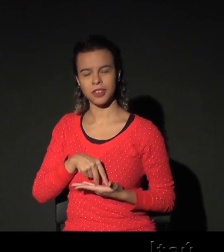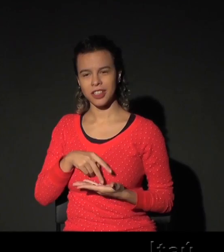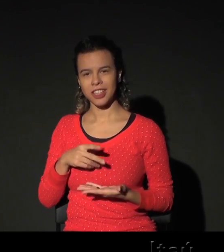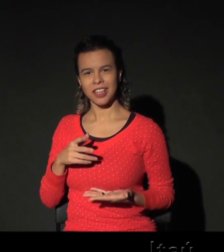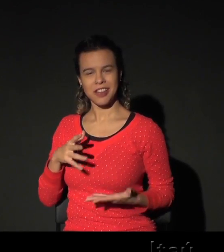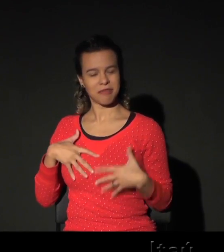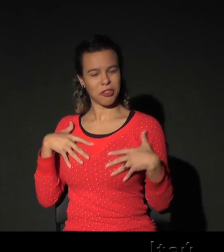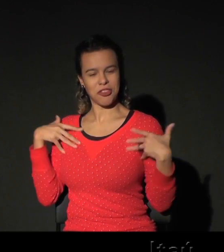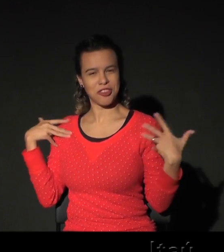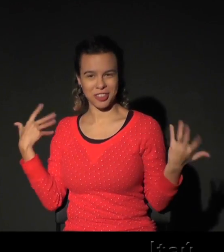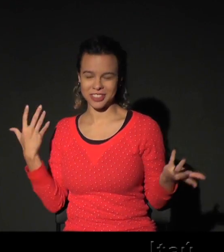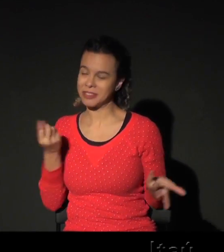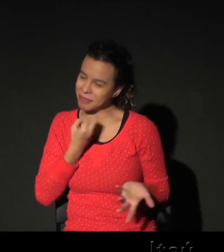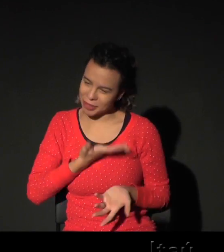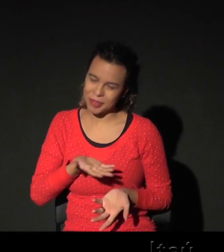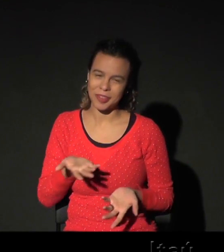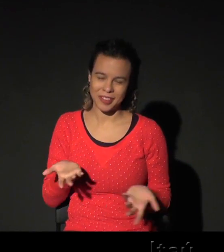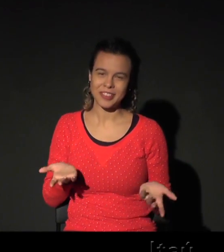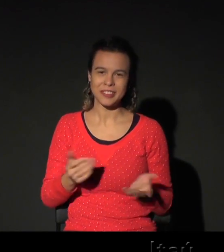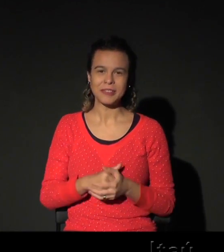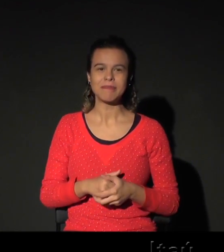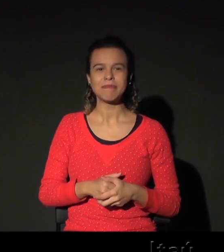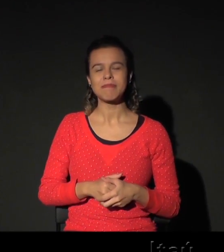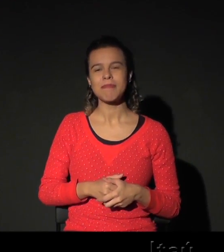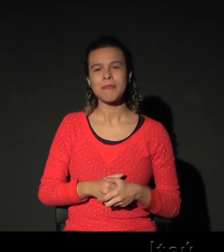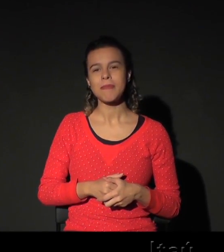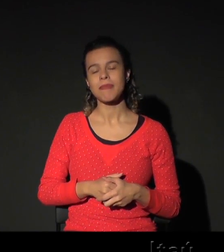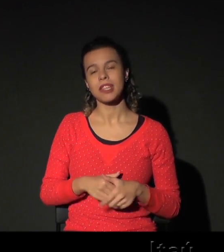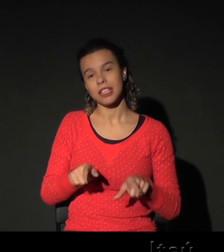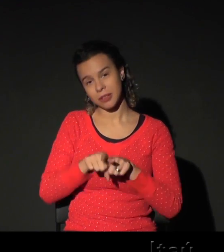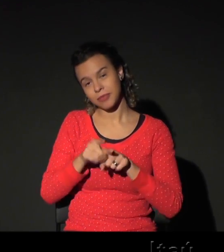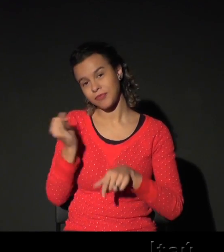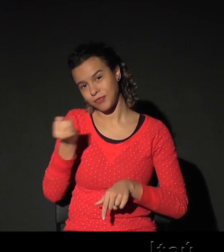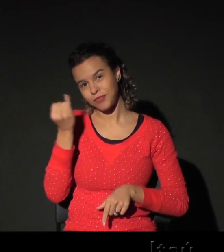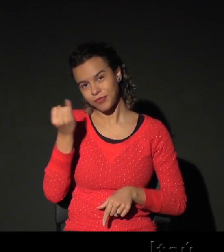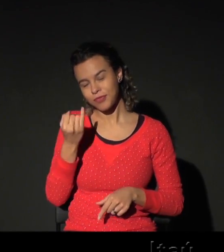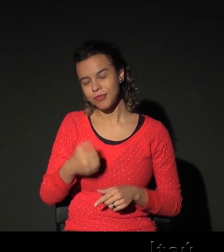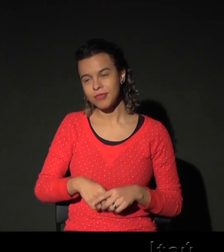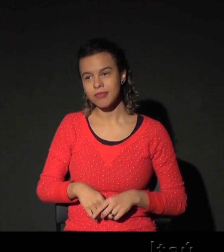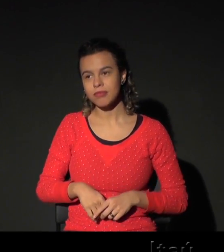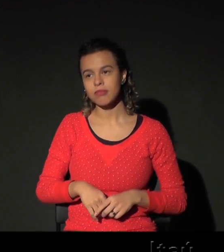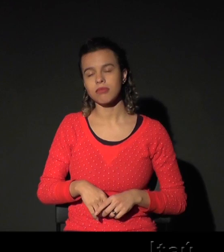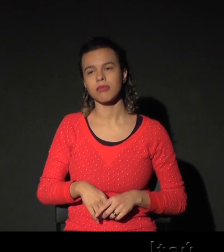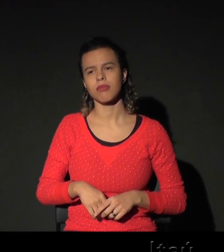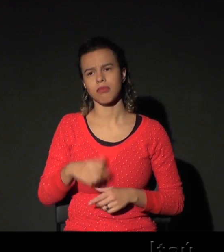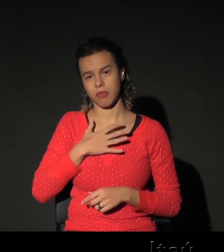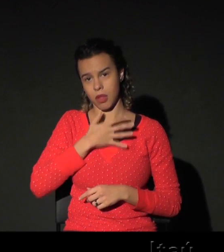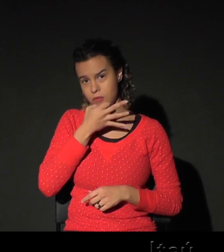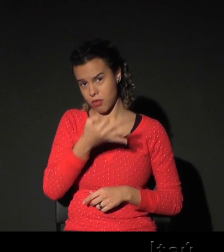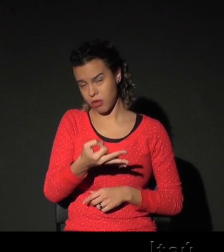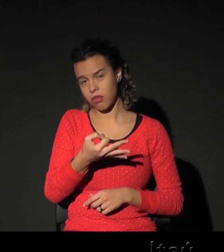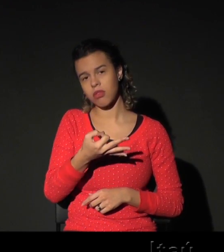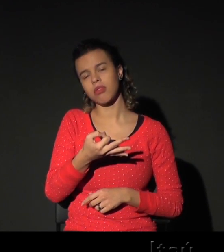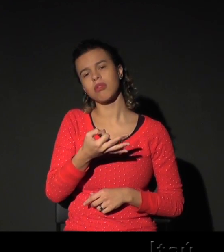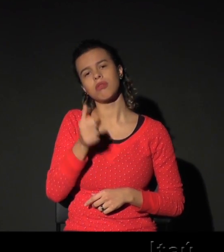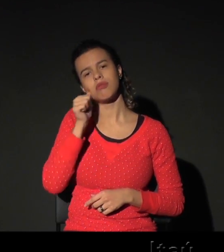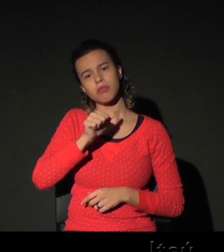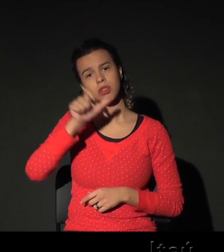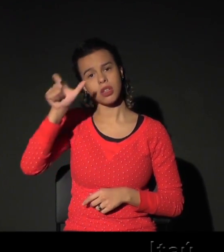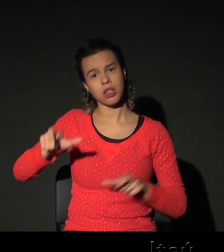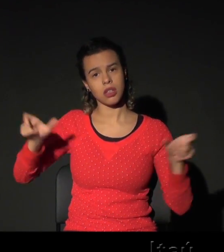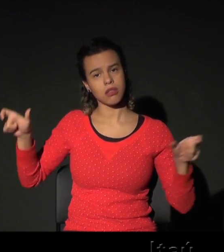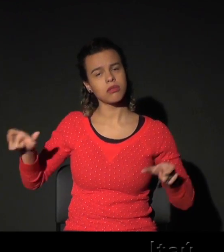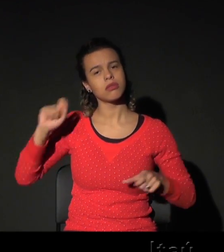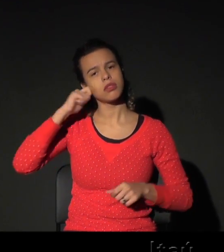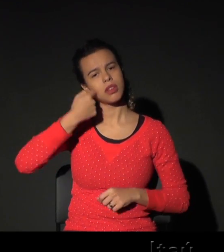bom eh e quanto que isso é importante e acho que o que as mulheres negras